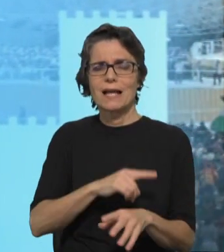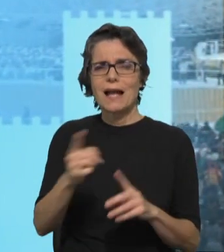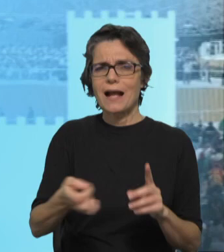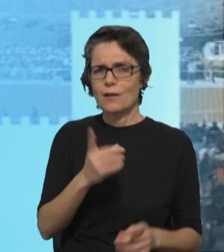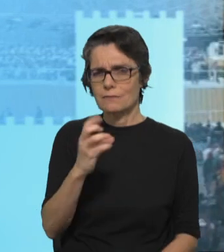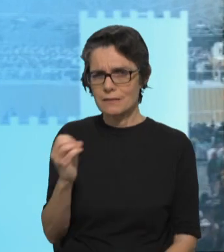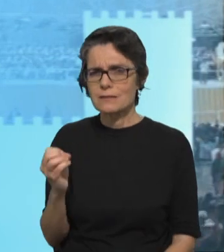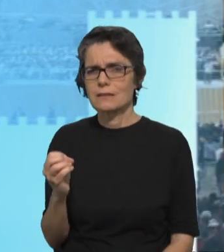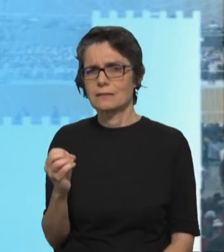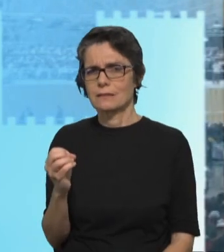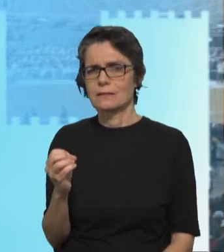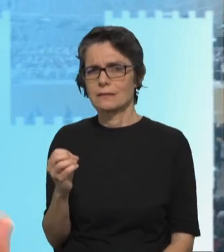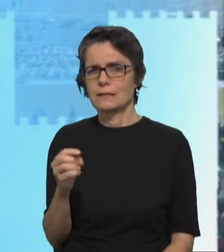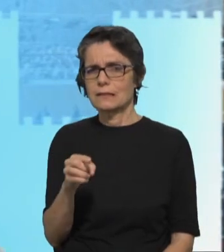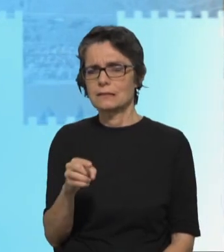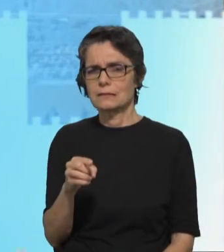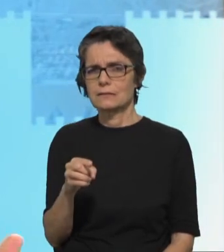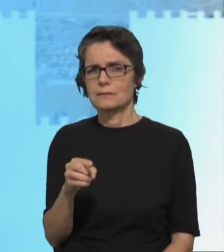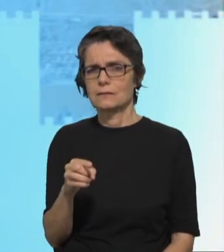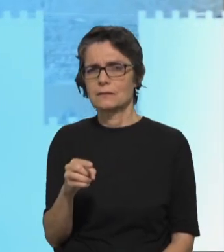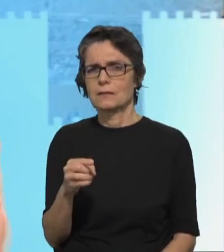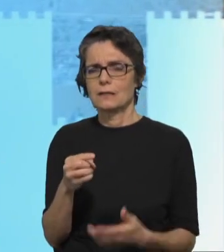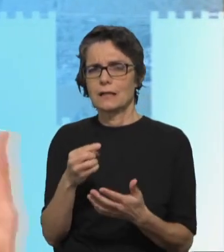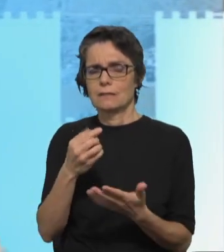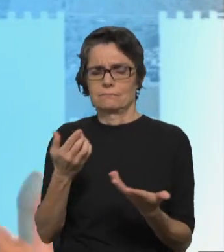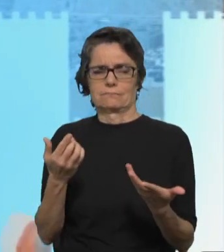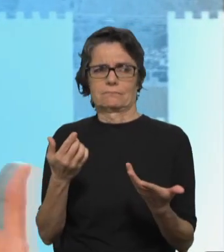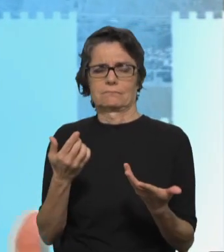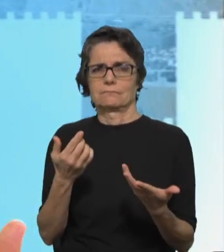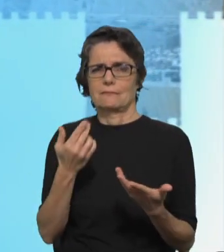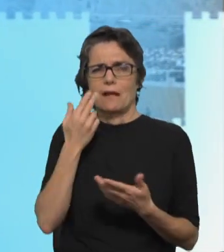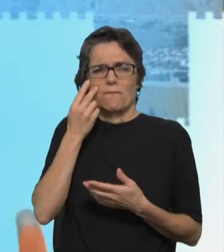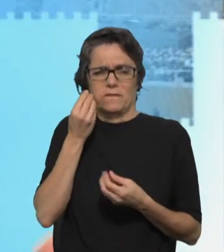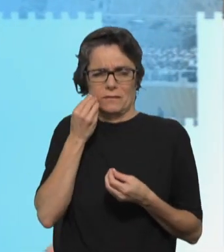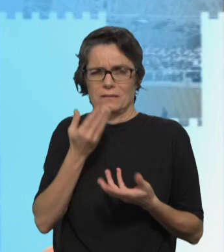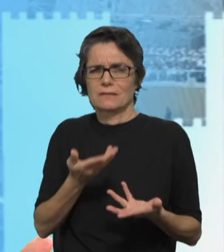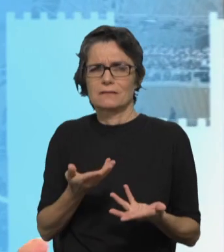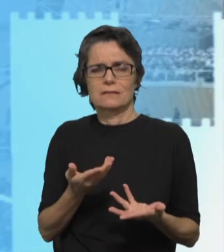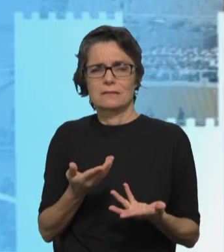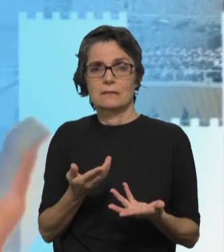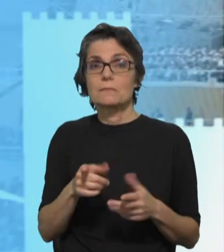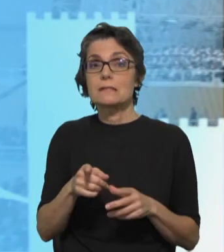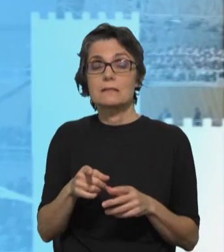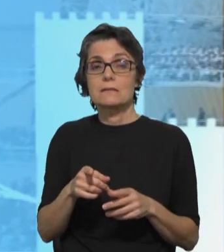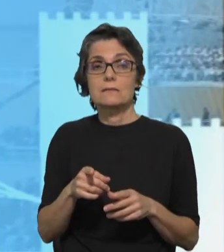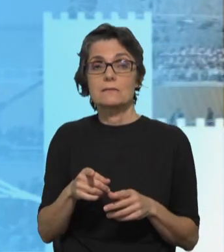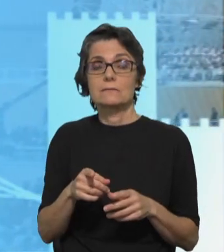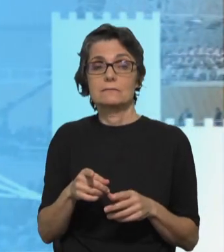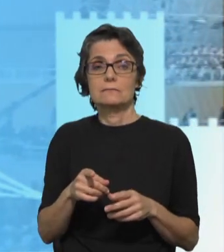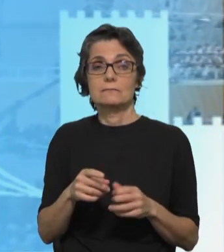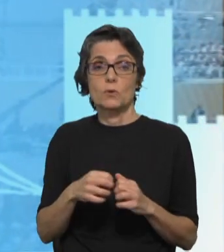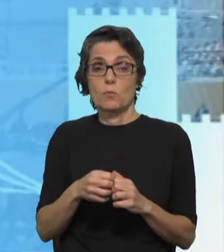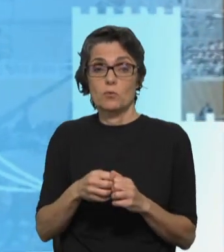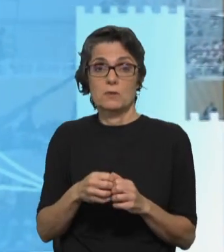60, o choque que isso é. E isso não parecia ser um grande problema para